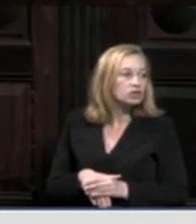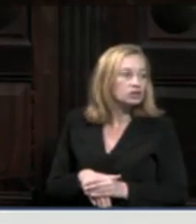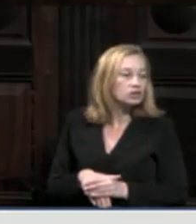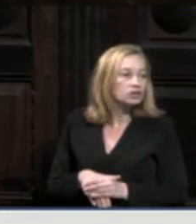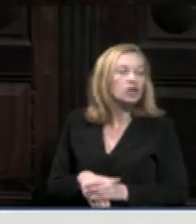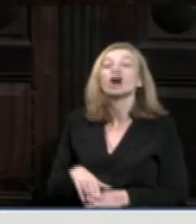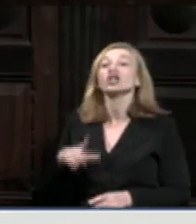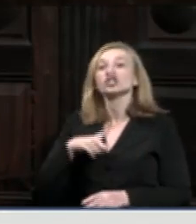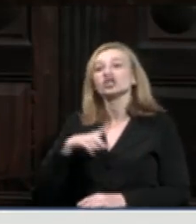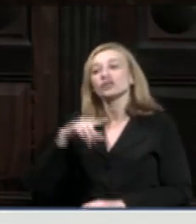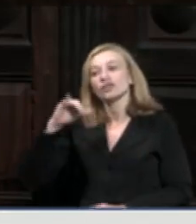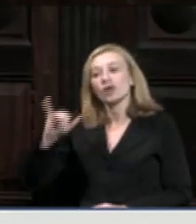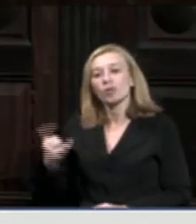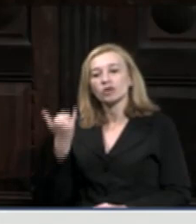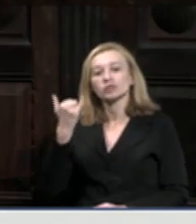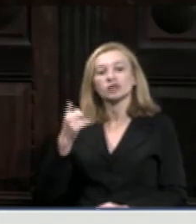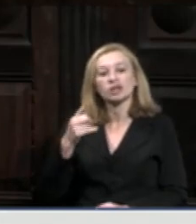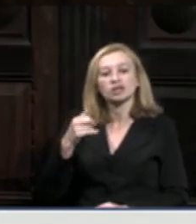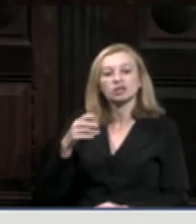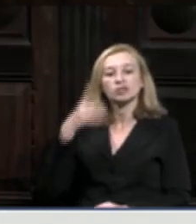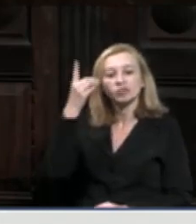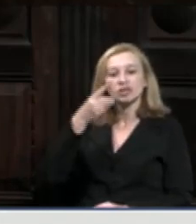Tive a oportunidade, deputado Valdec,